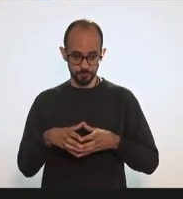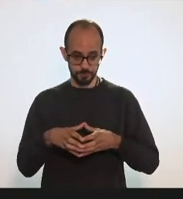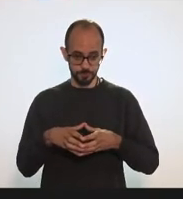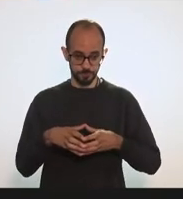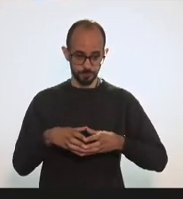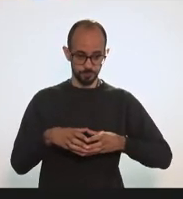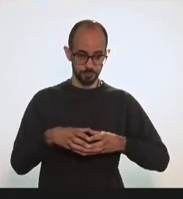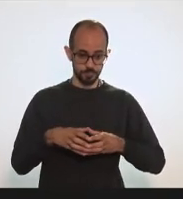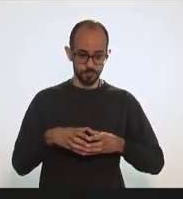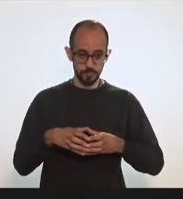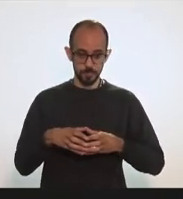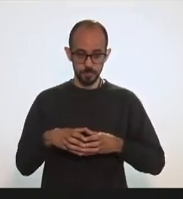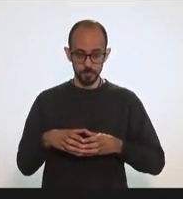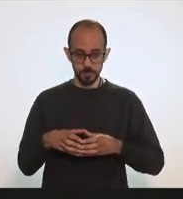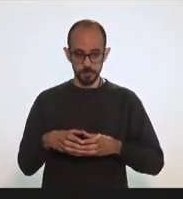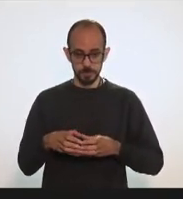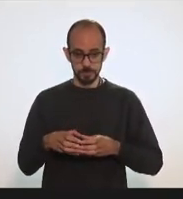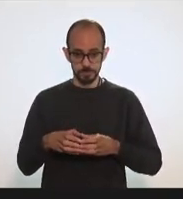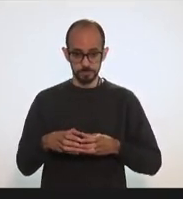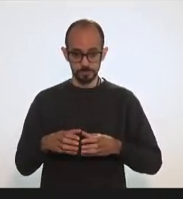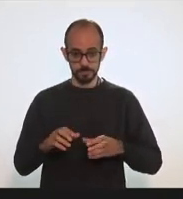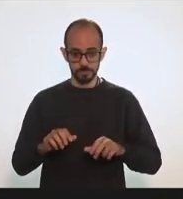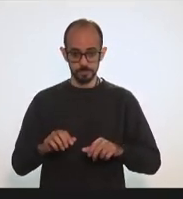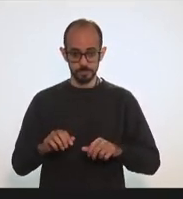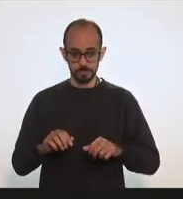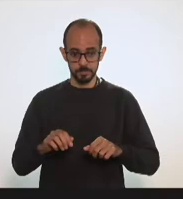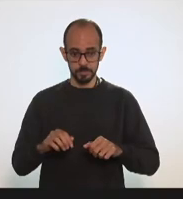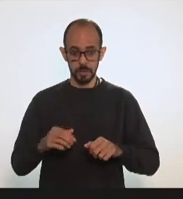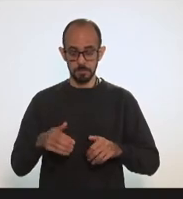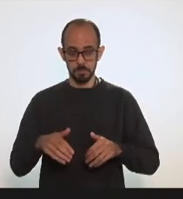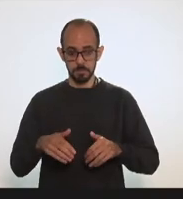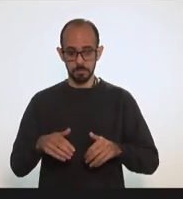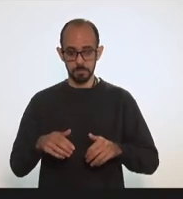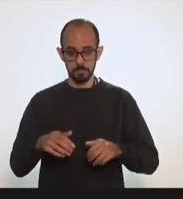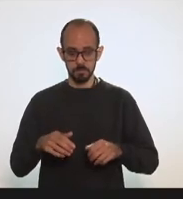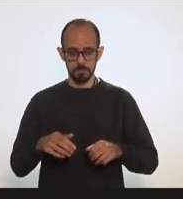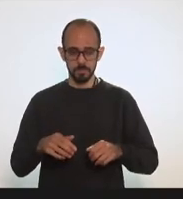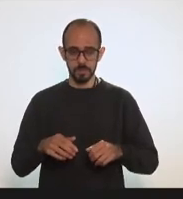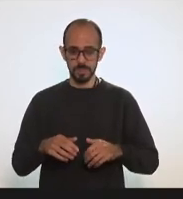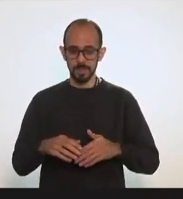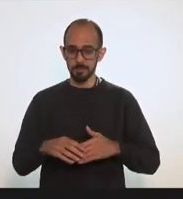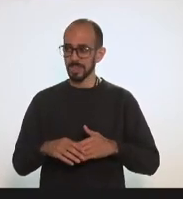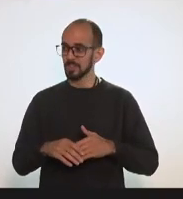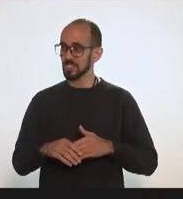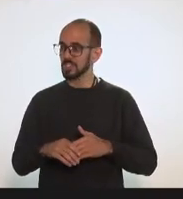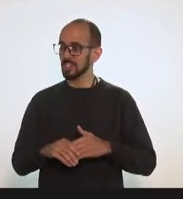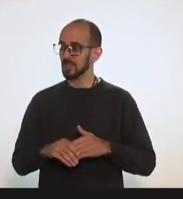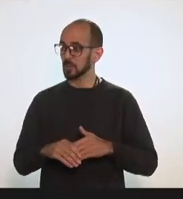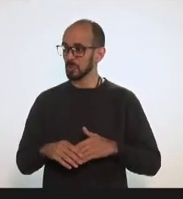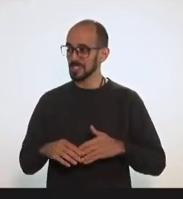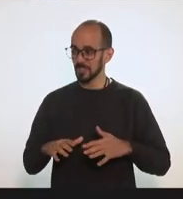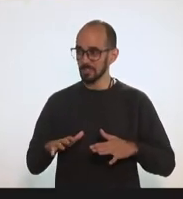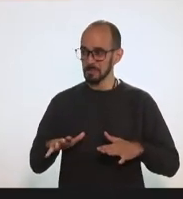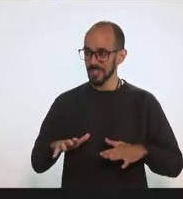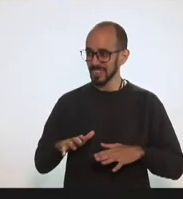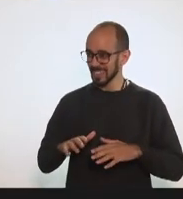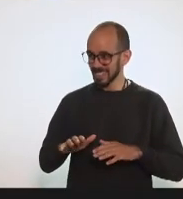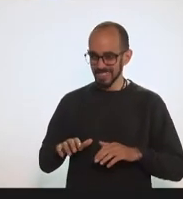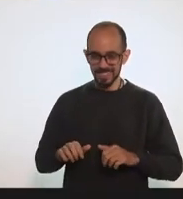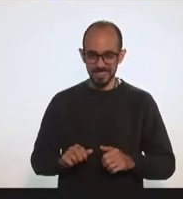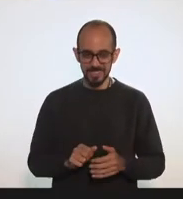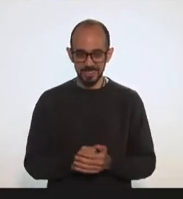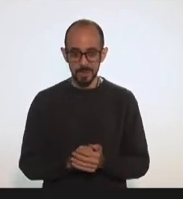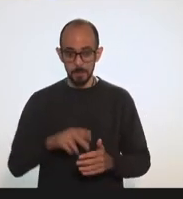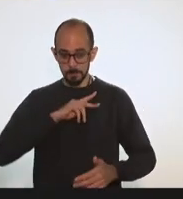a gente dá continuidade aqui para o restante da reunião, com o encerramento da mesma.